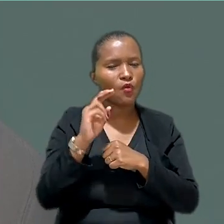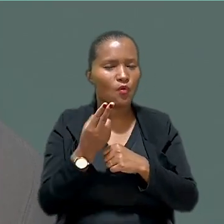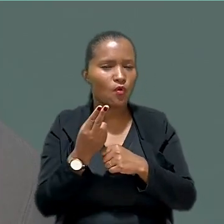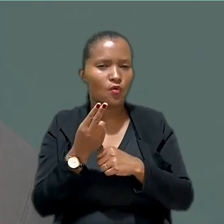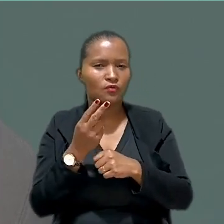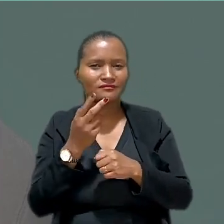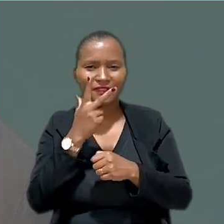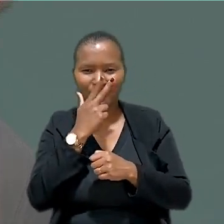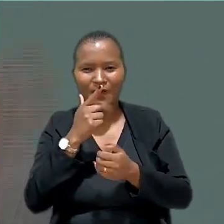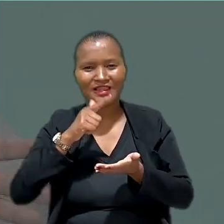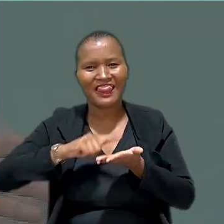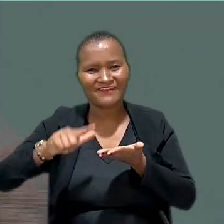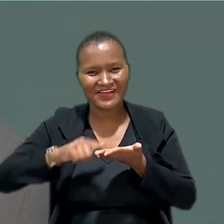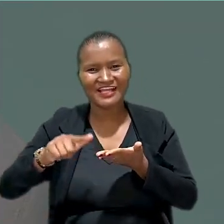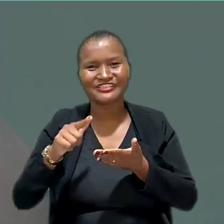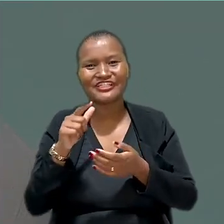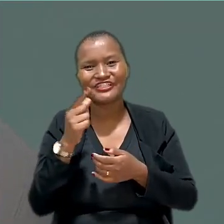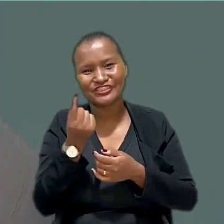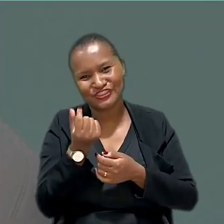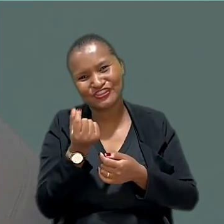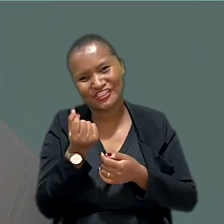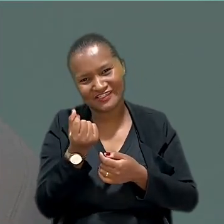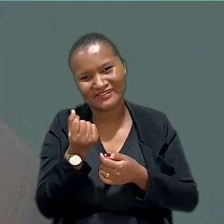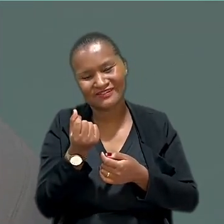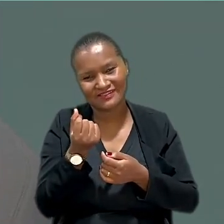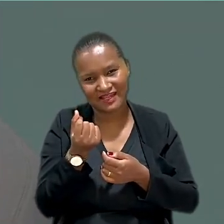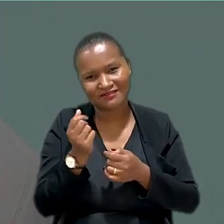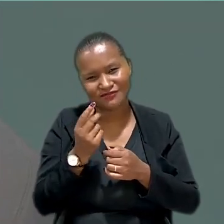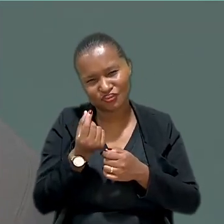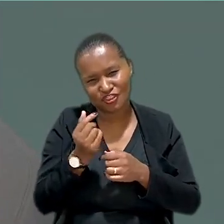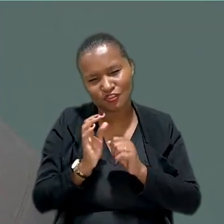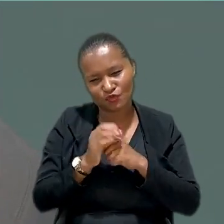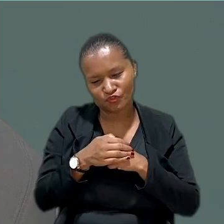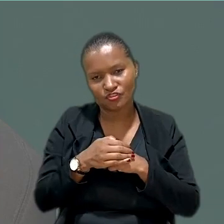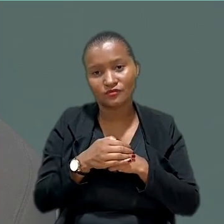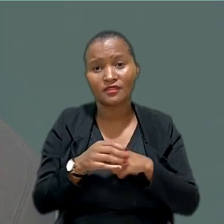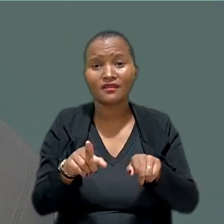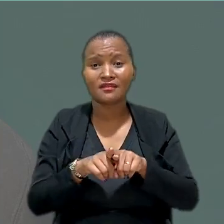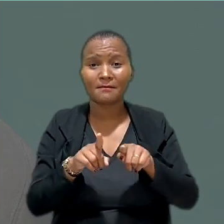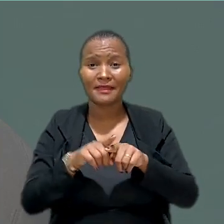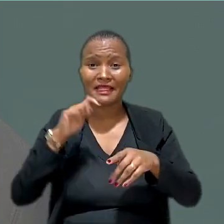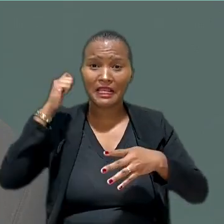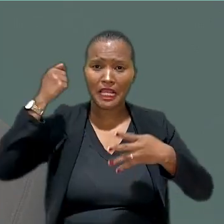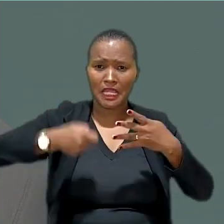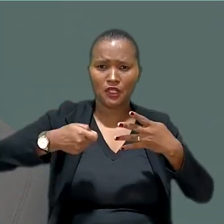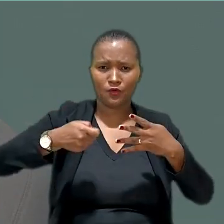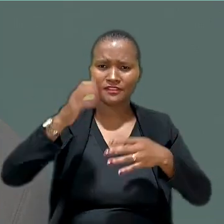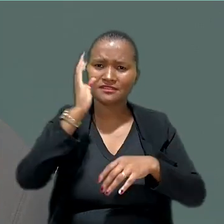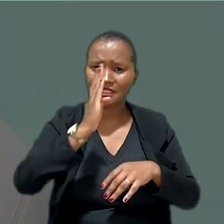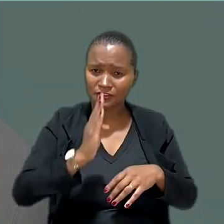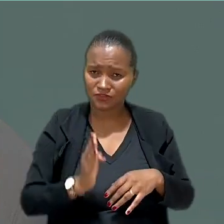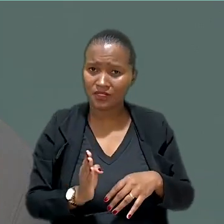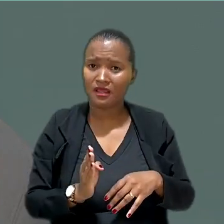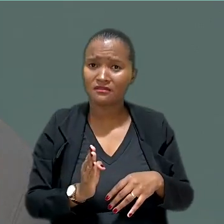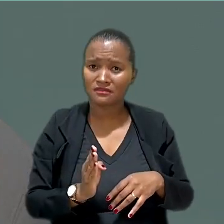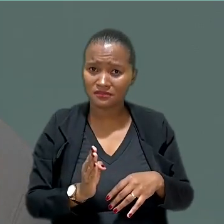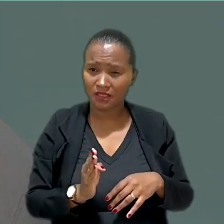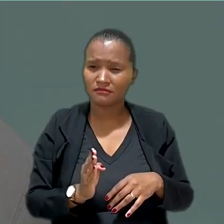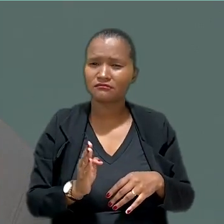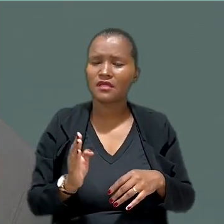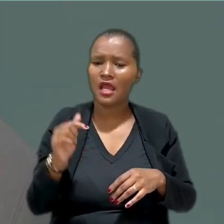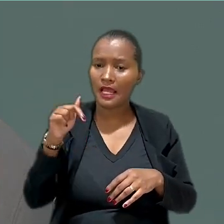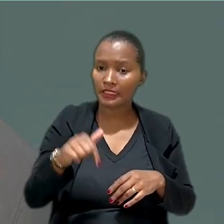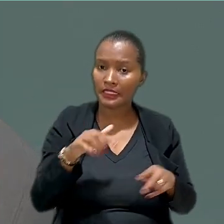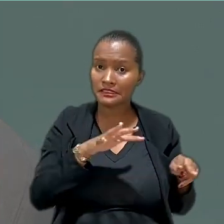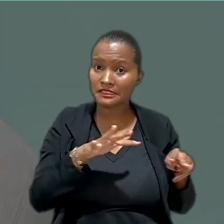na linguagem comum. Ocultação patrimonial e lavagem de dinheiro. Tem os leilões nacionais, leilões de grande porte, se concentram